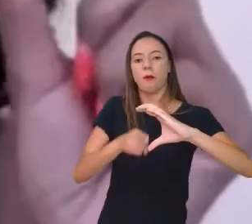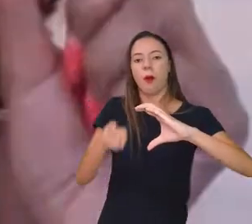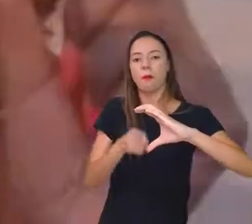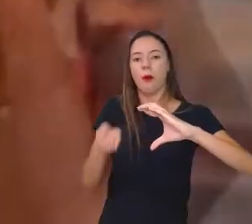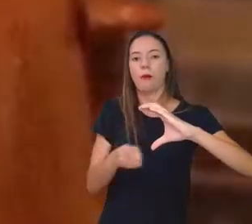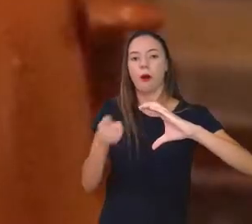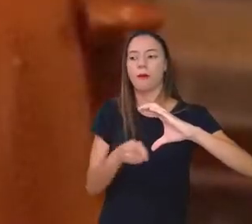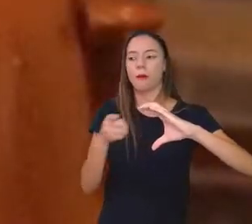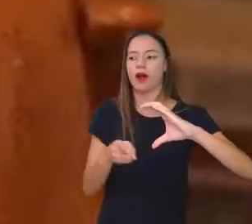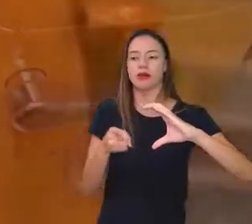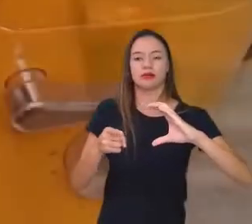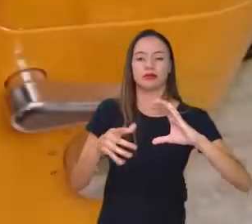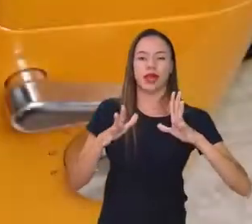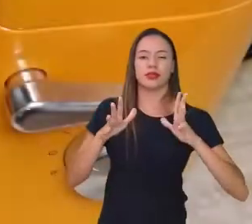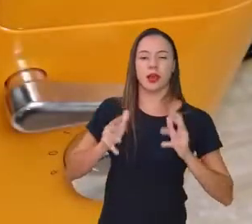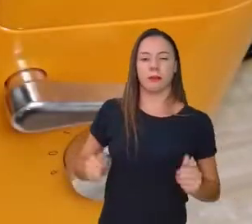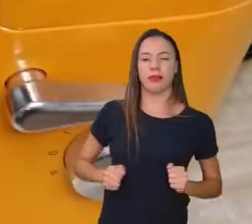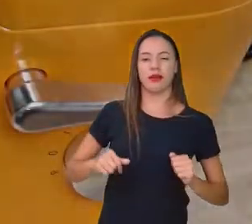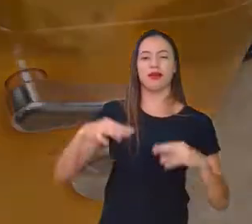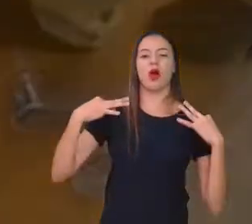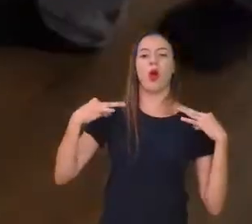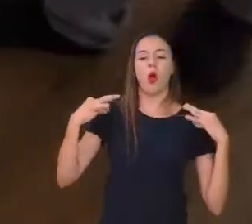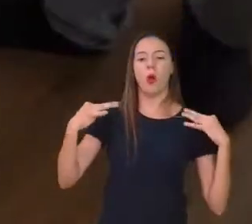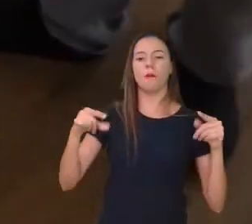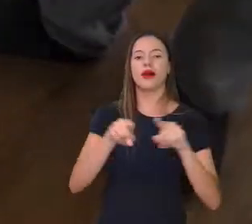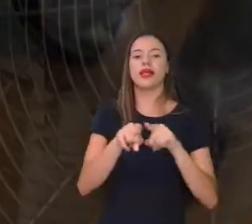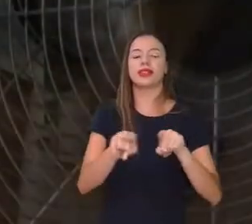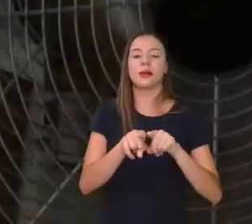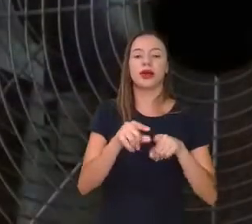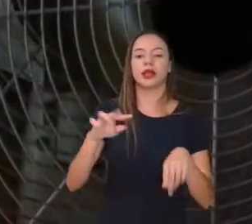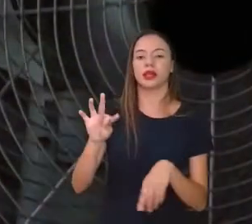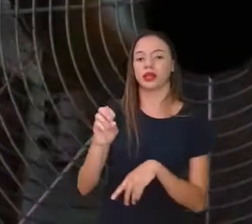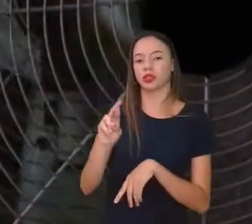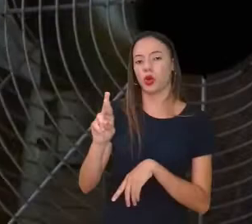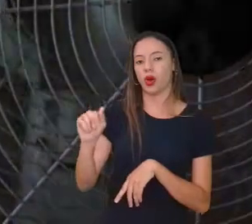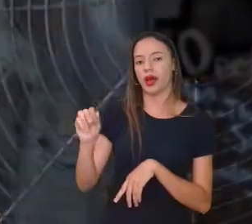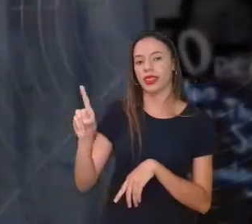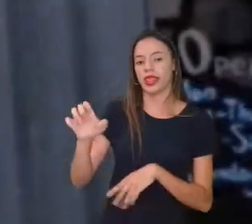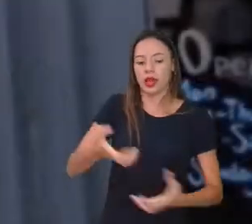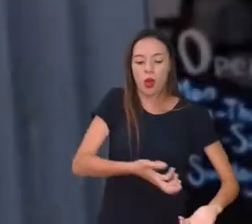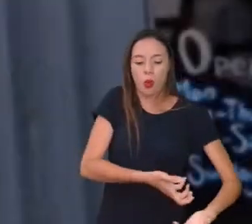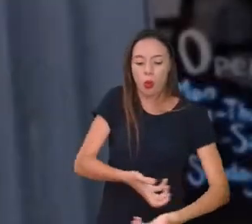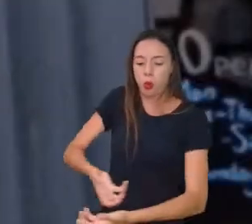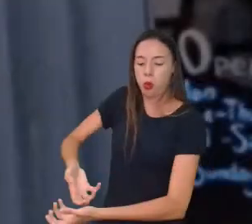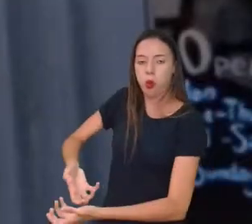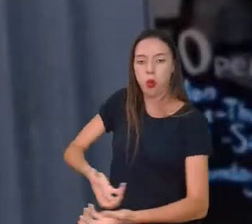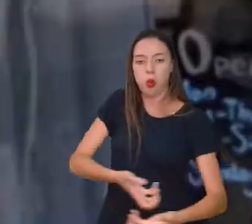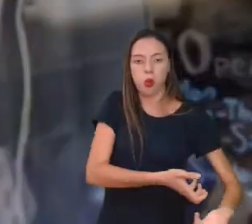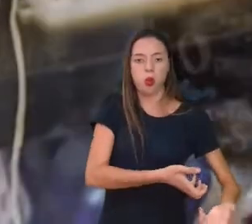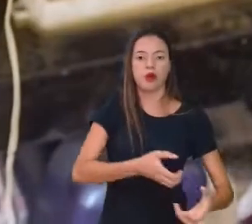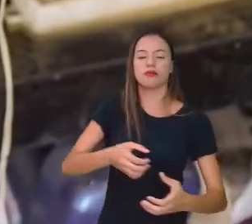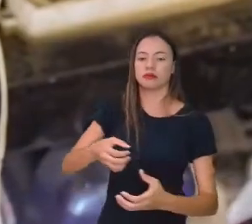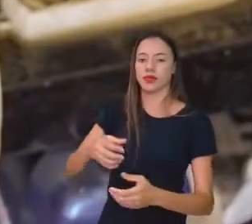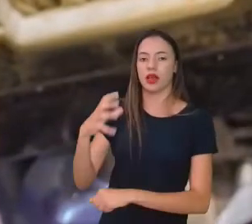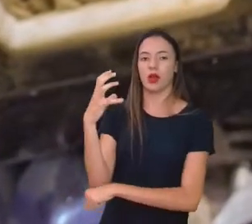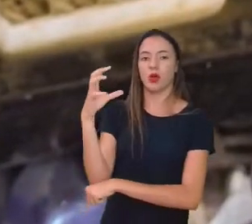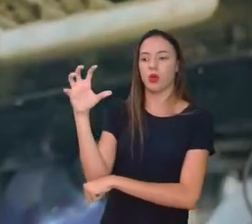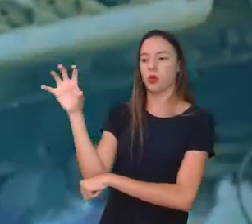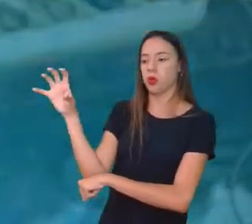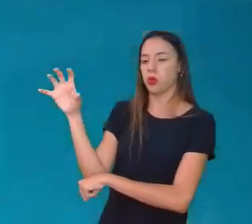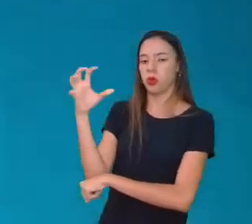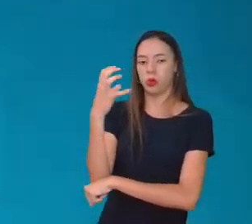pequenos equipamentos como torradeiras, batedeiras, aspiradores de pó, ventiladores e equipamentos de informática